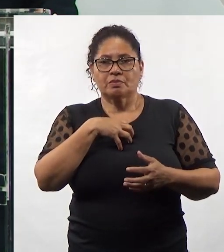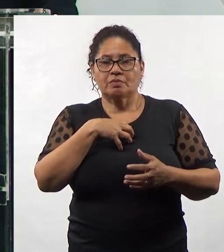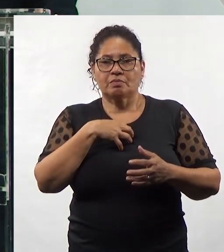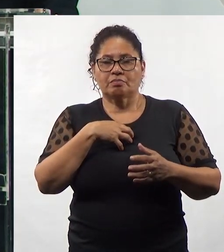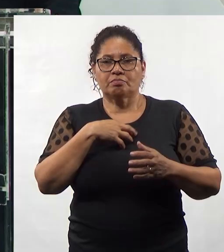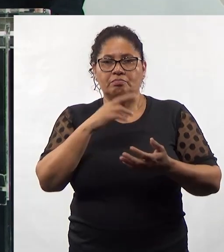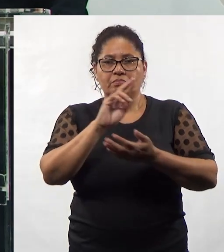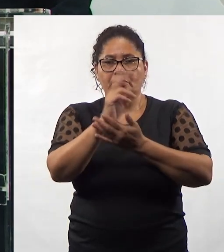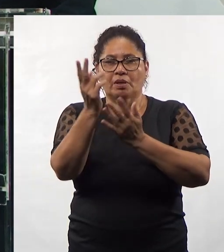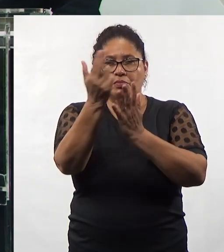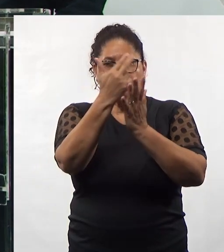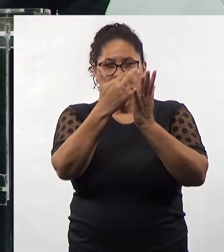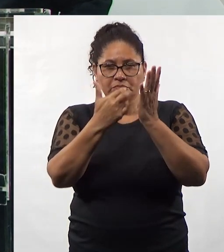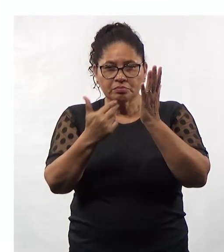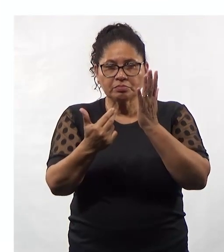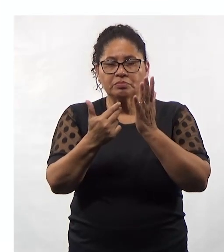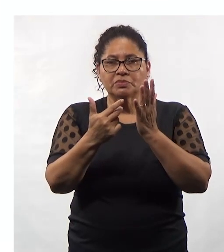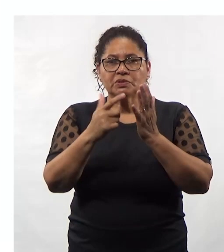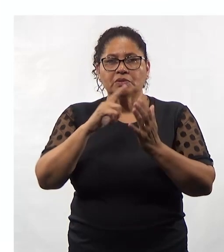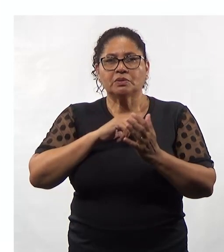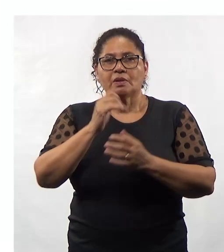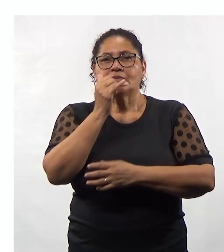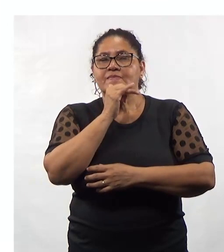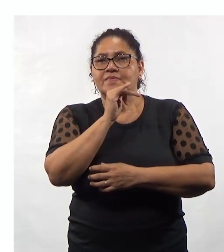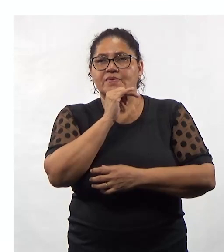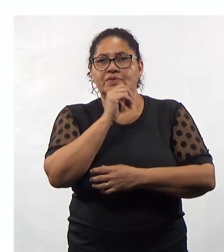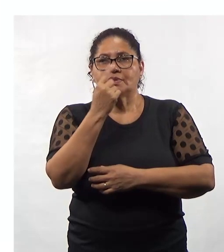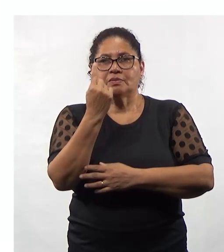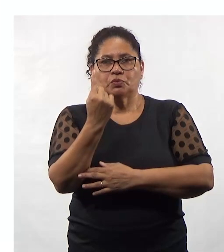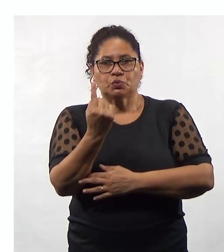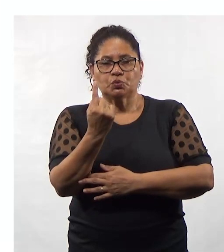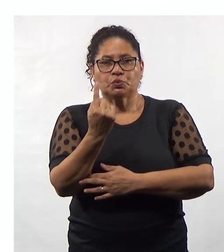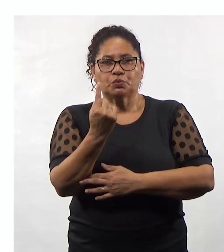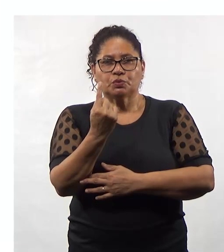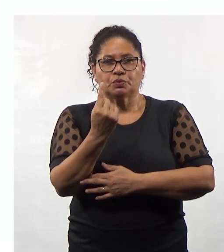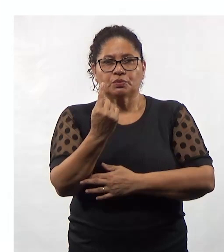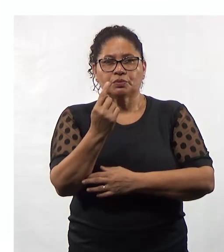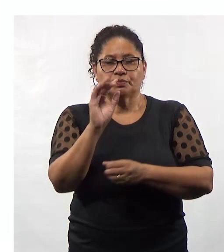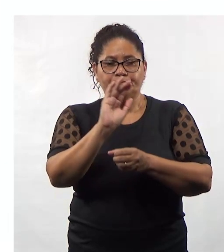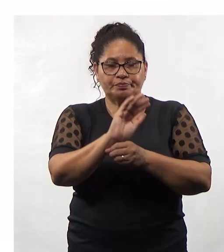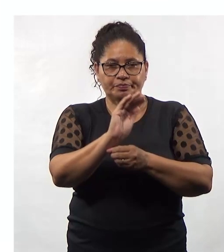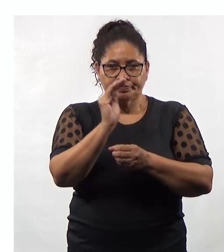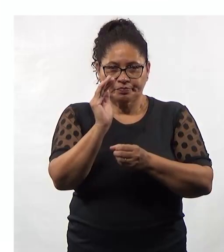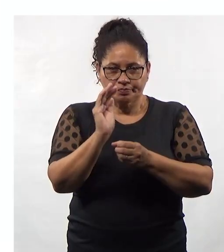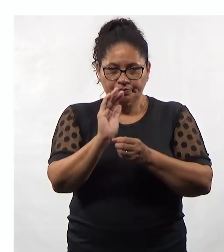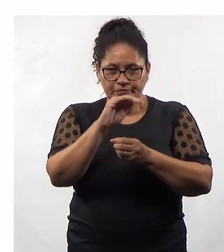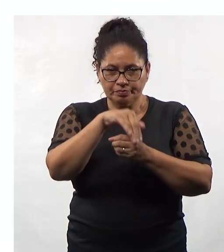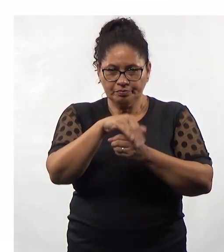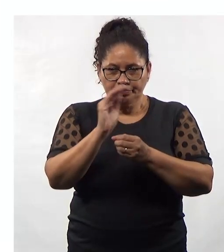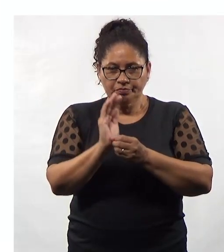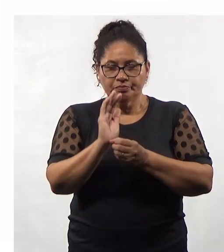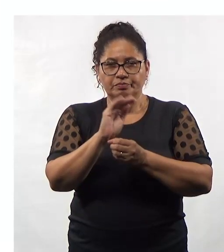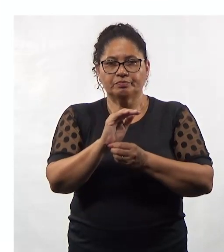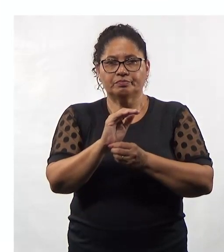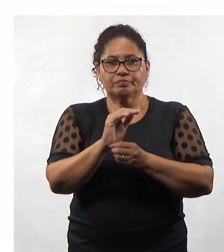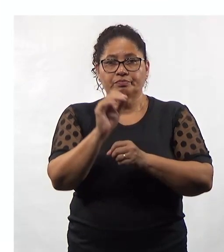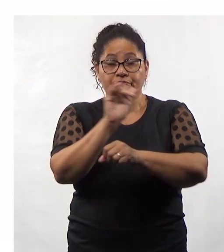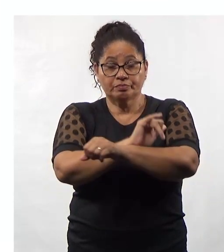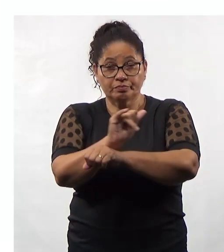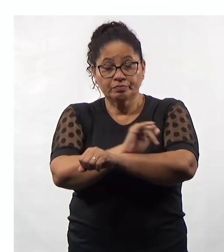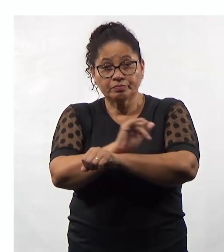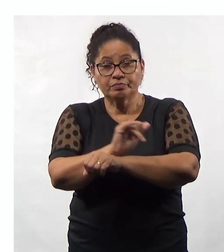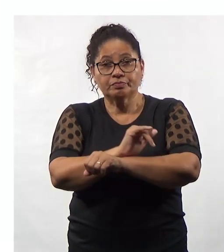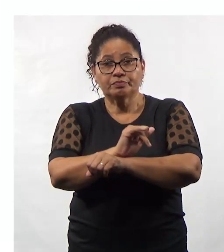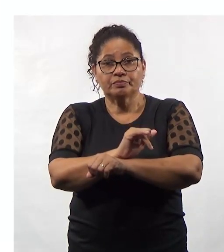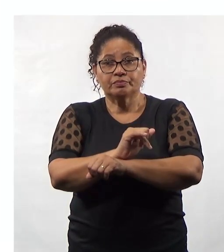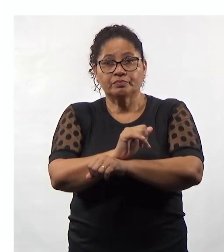bem ilustrada, né? E aí, pessoal, temos aqui um exemplo, né, de cesta estratégica, e aí nós vamos